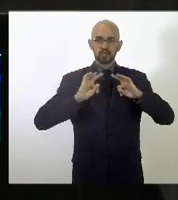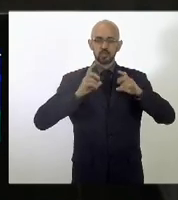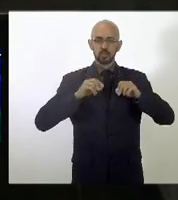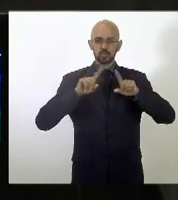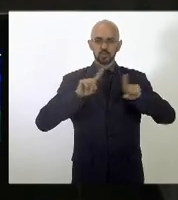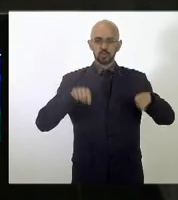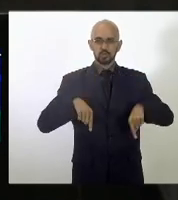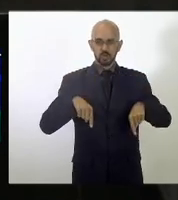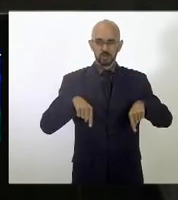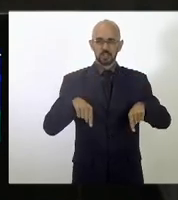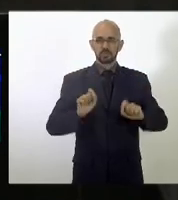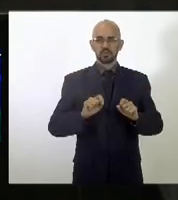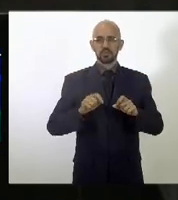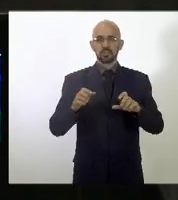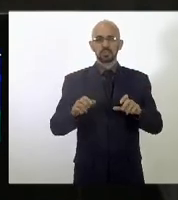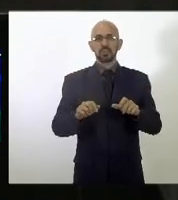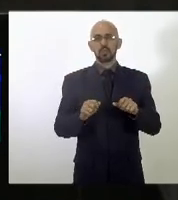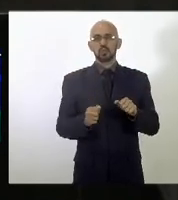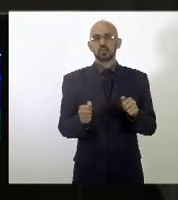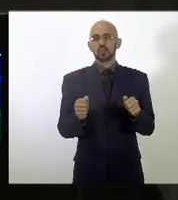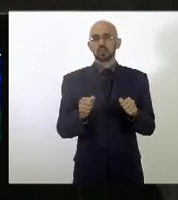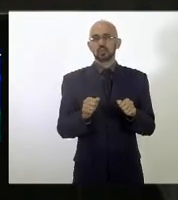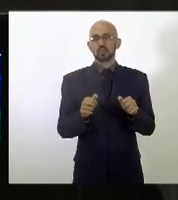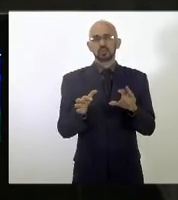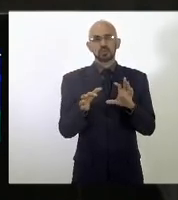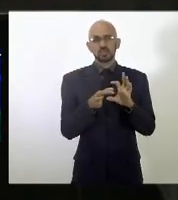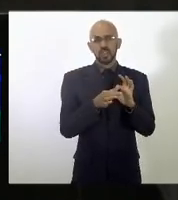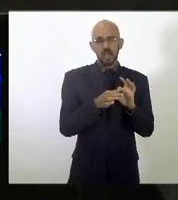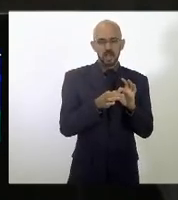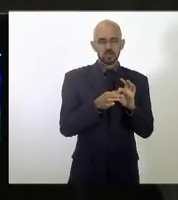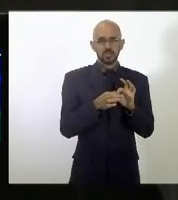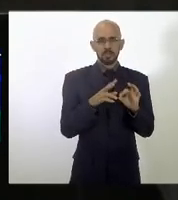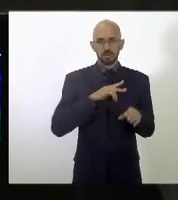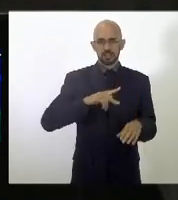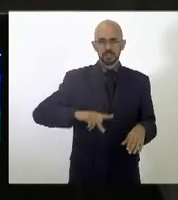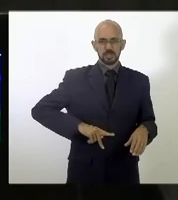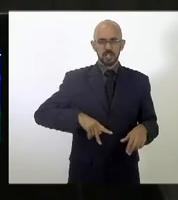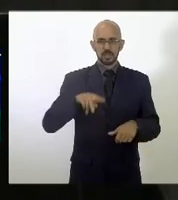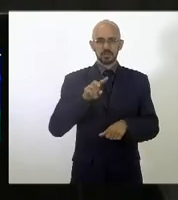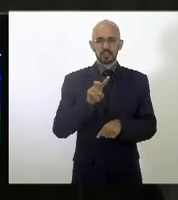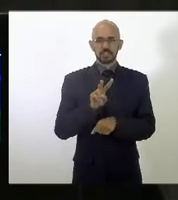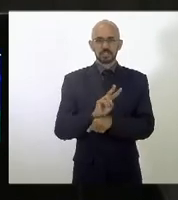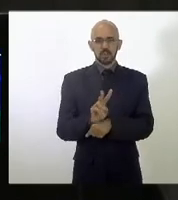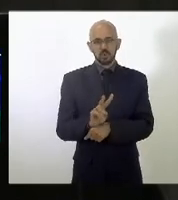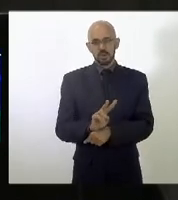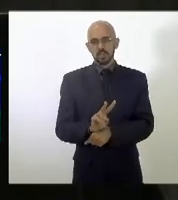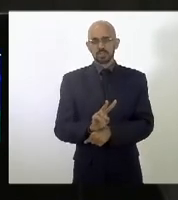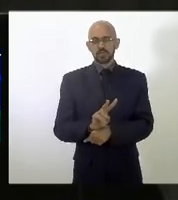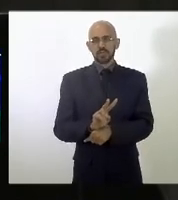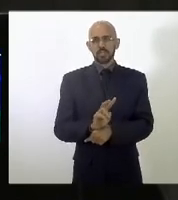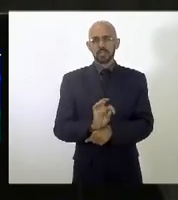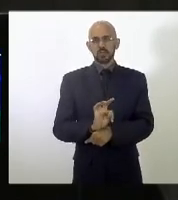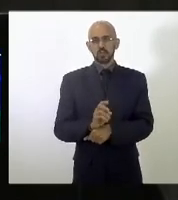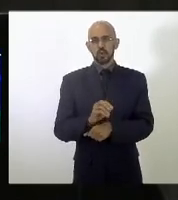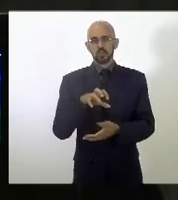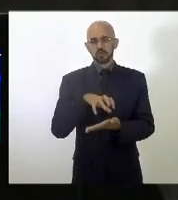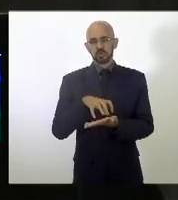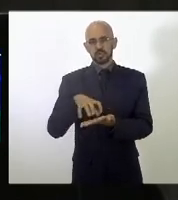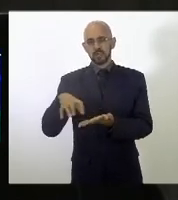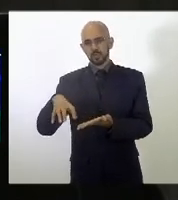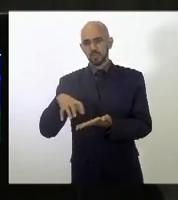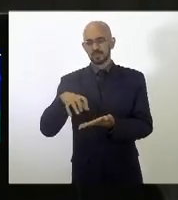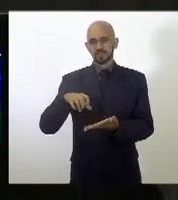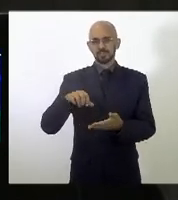aí ligados à presidência, à segurança, todos os setores, todo mundo trabalhando